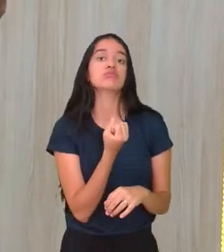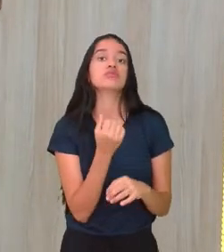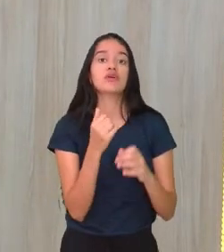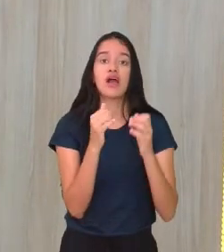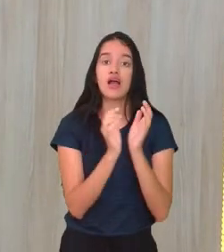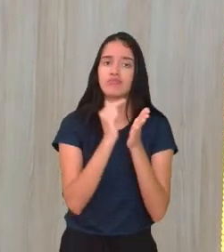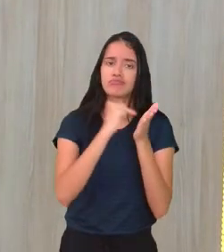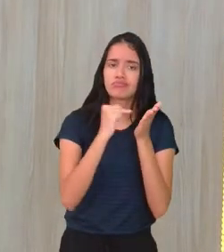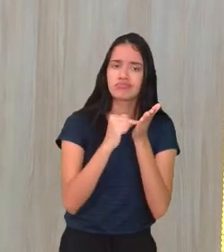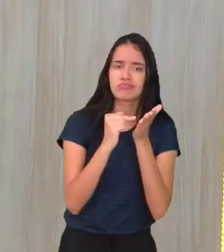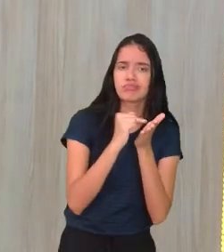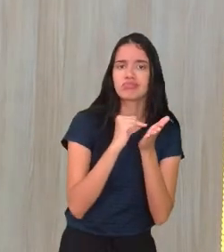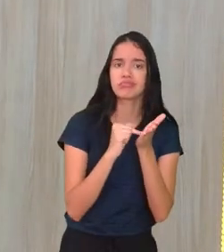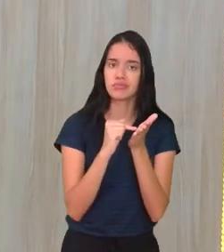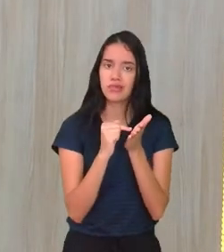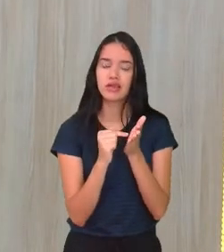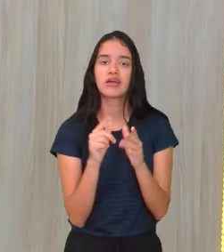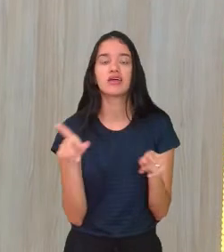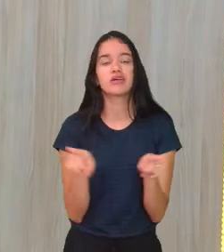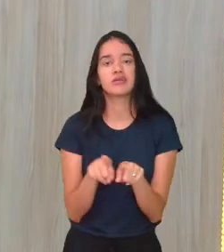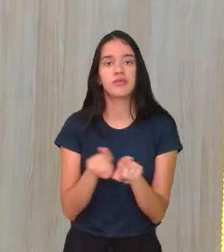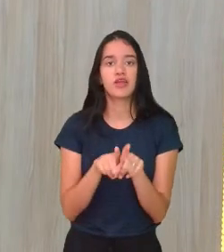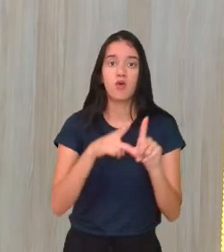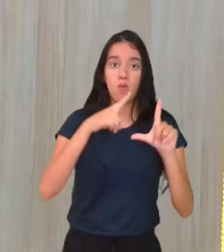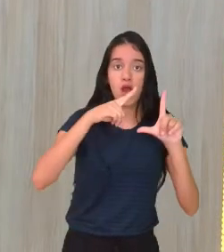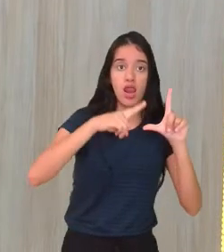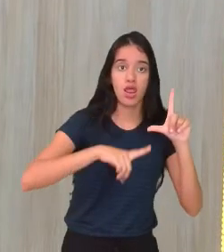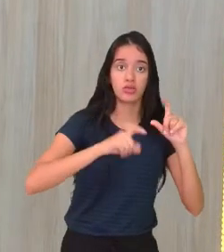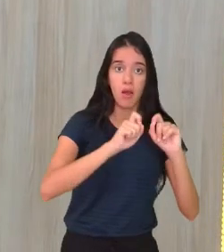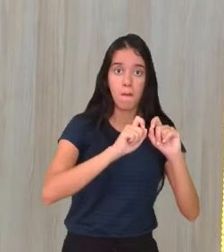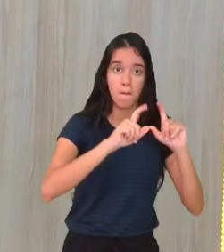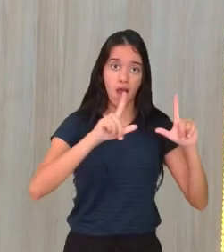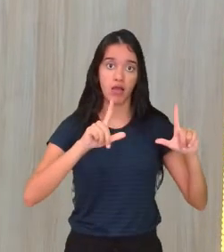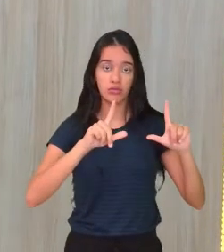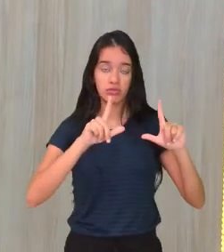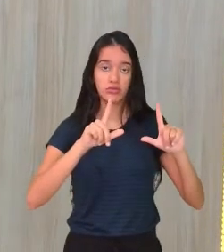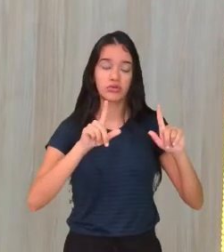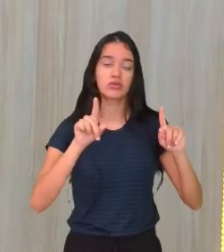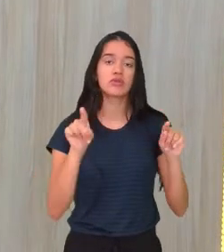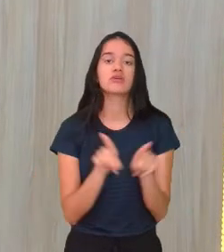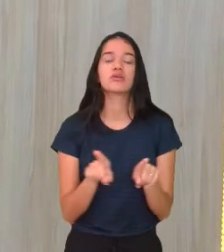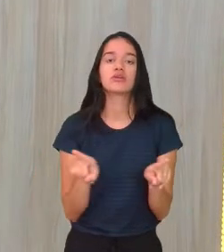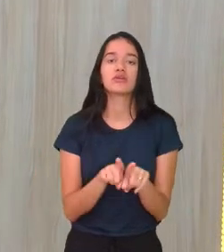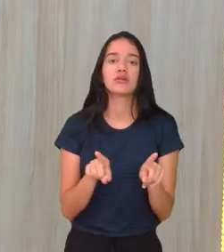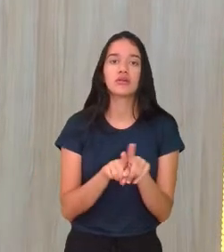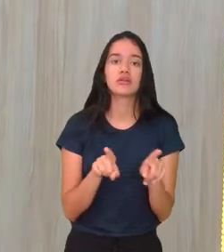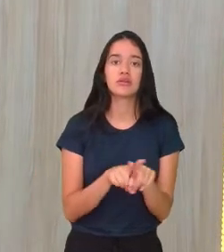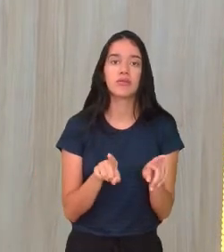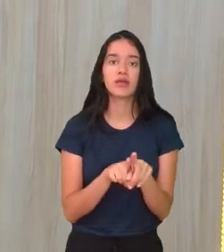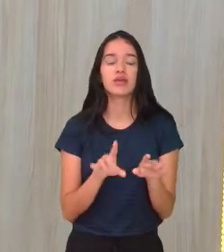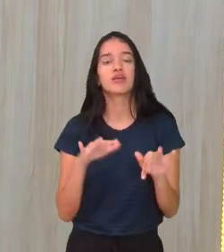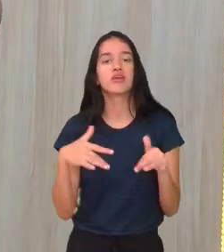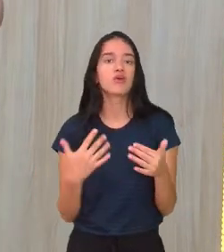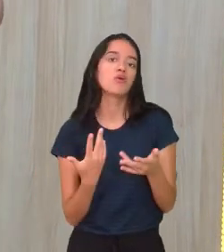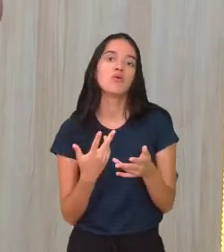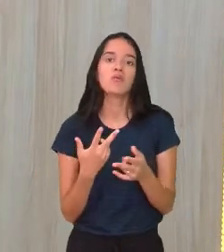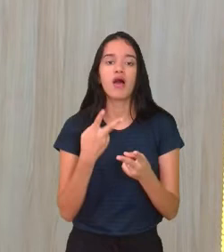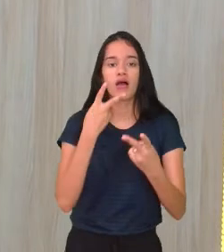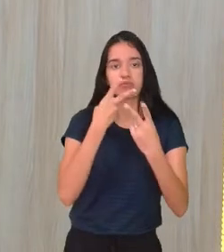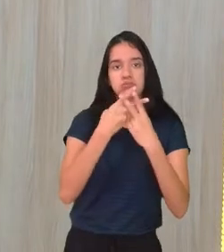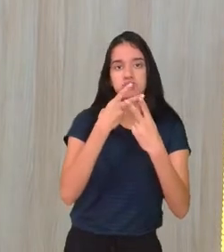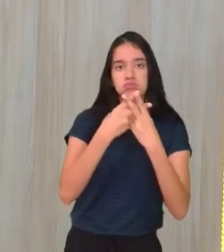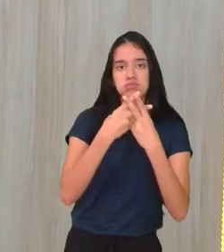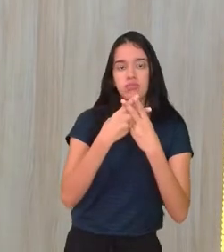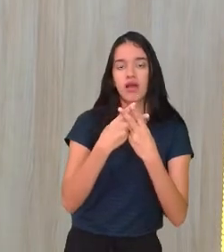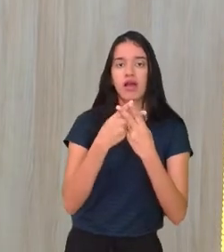ter uma letra maiúscula, no mínimo, e tem que ter um caractere especial,